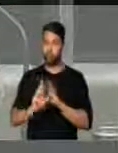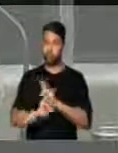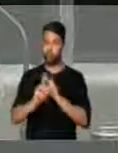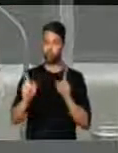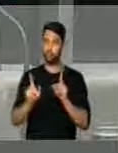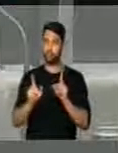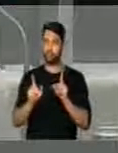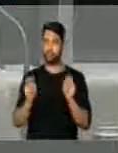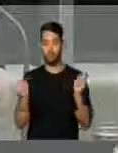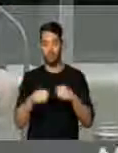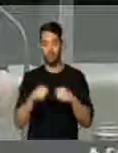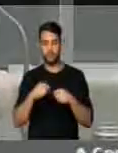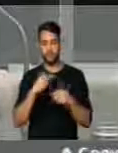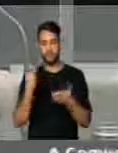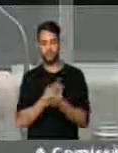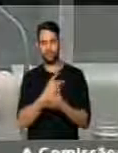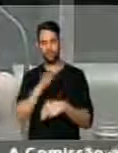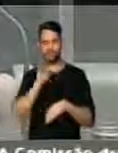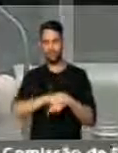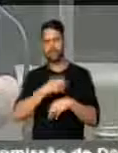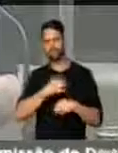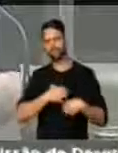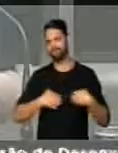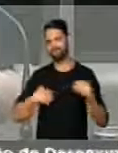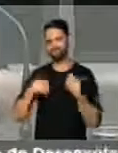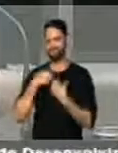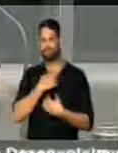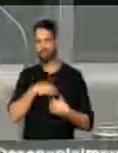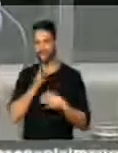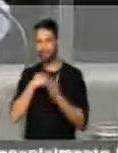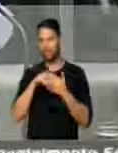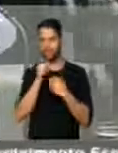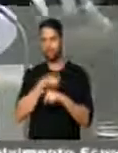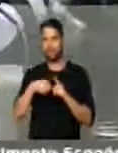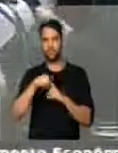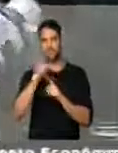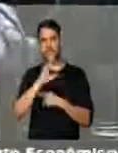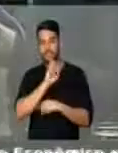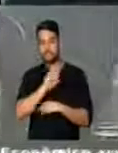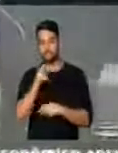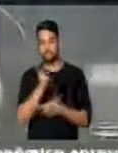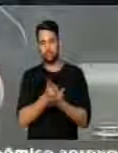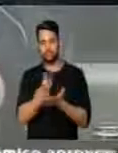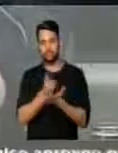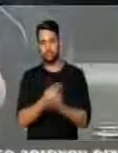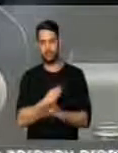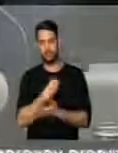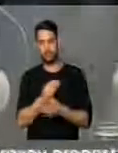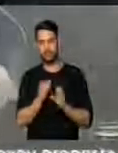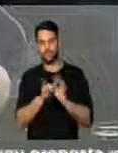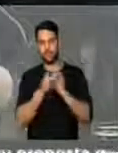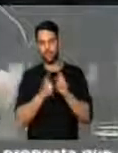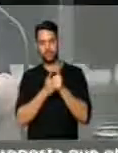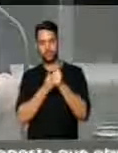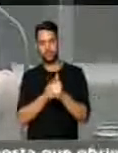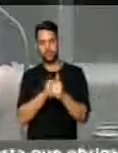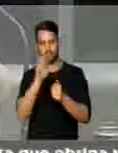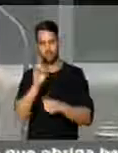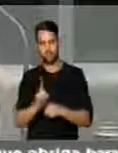contrário, poderá causar mais uma frustração para a sociedade, se mantiver à frente da direção da